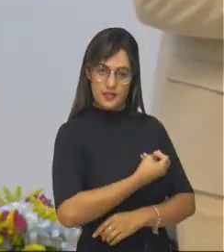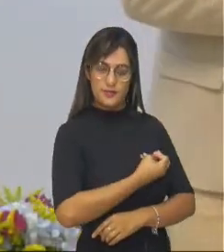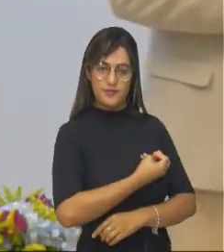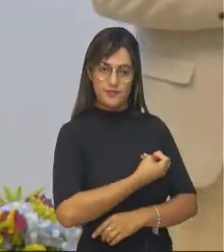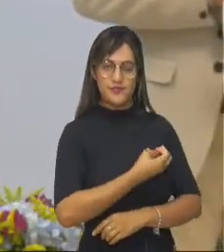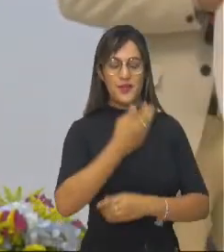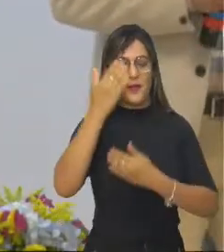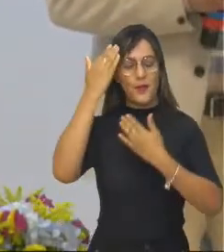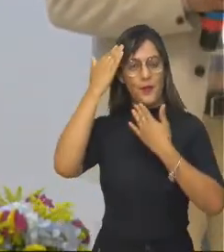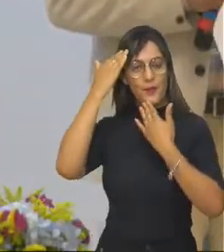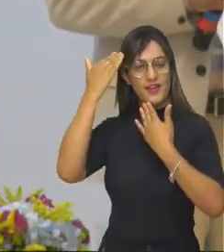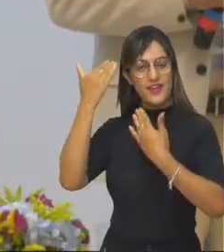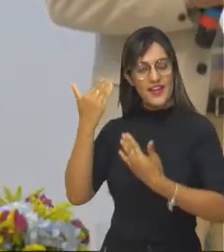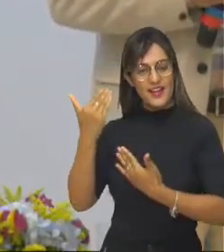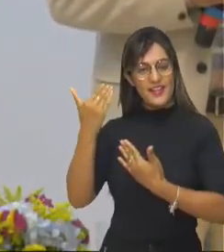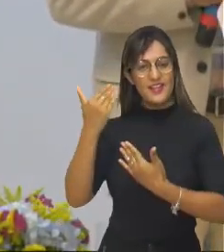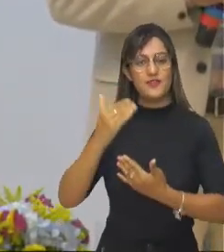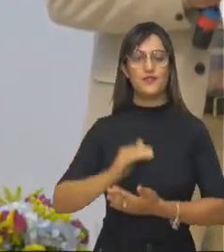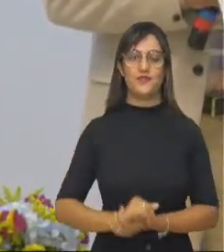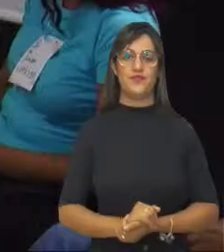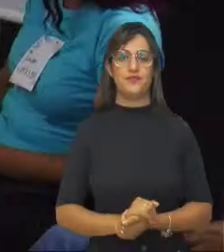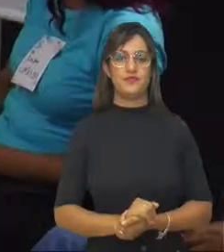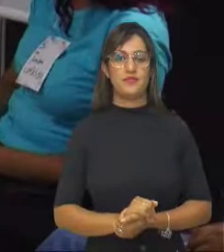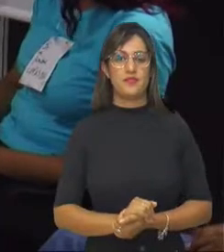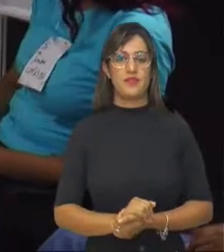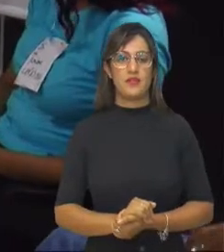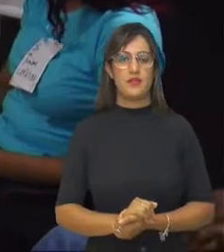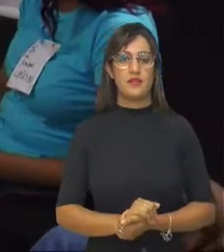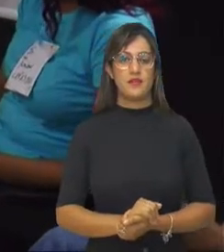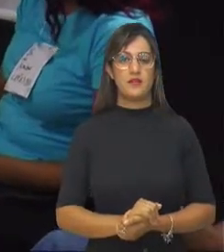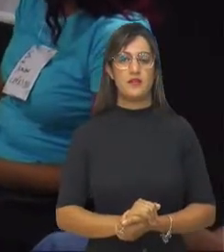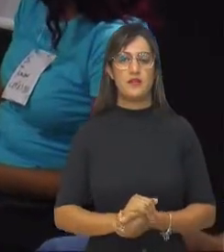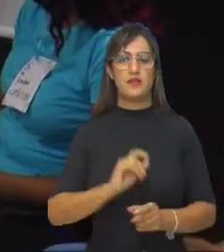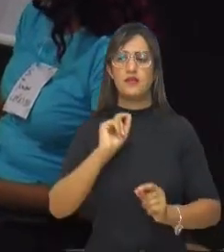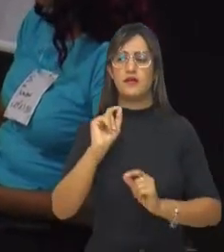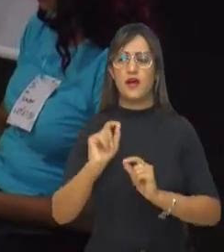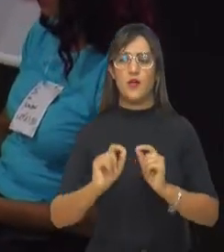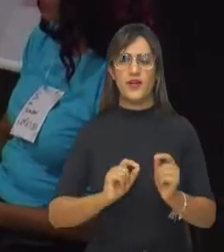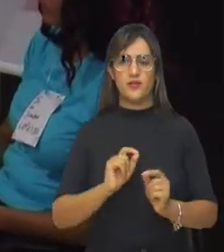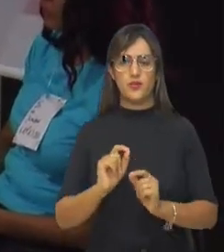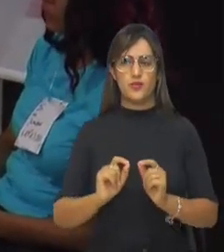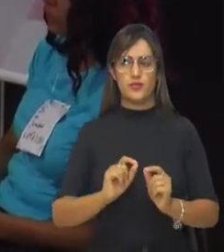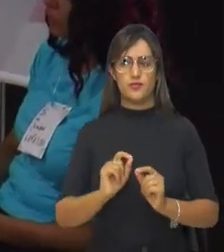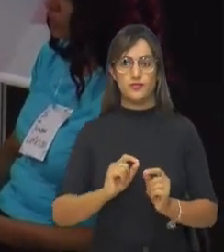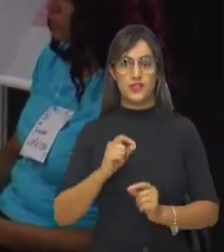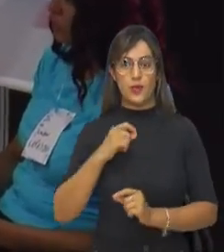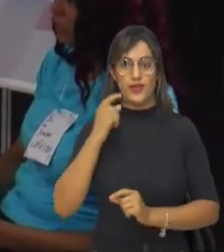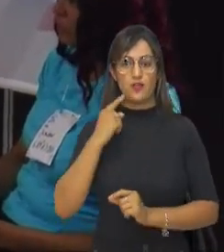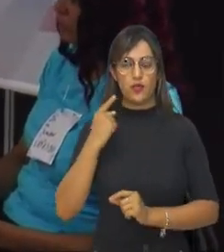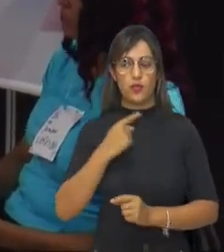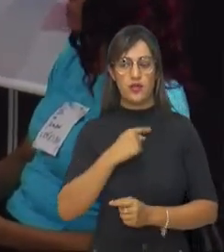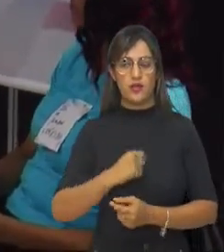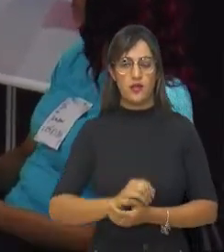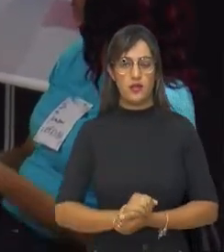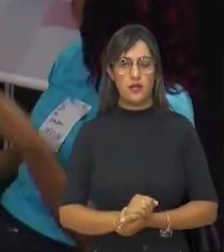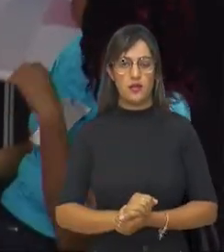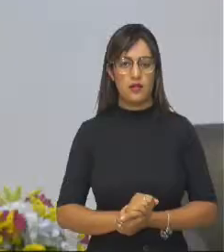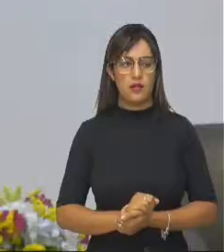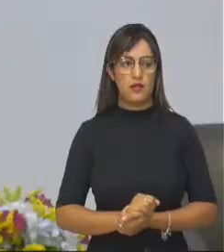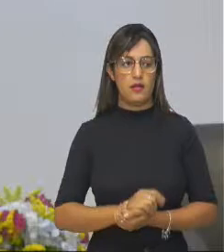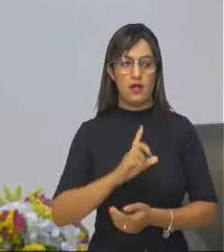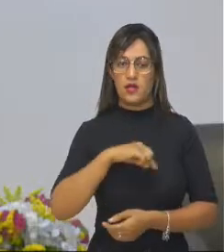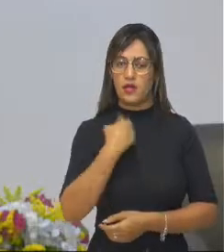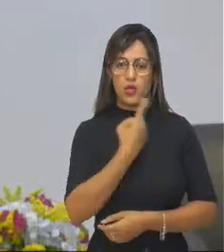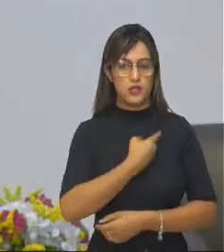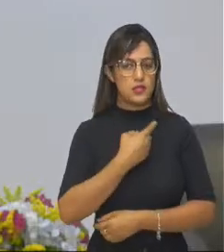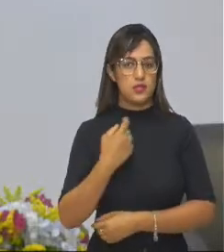Obrigado. A ideia de mudar de lugar era para mostrar para quem está na plateia que nós não estamos sós